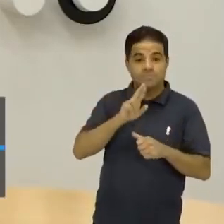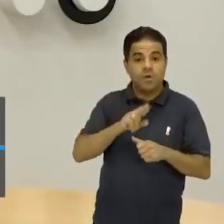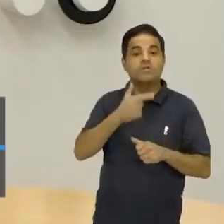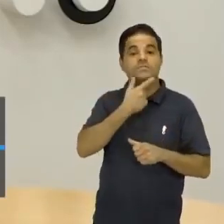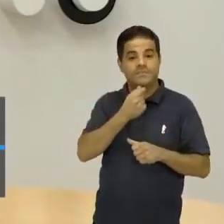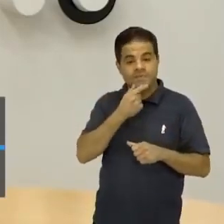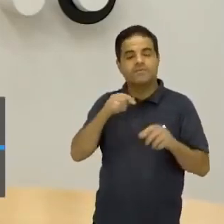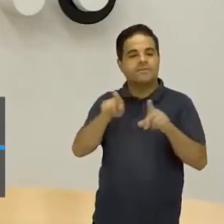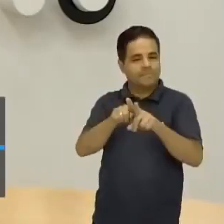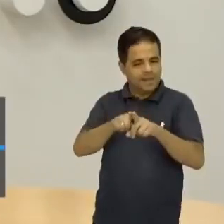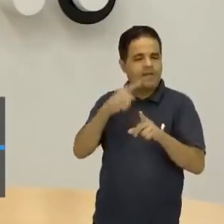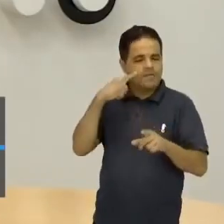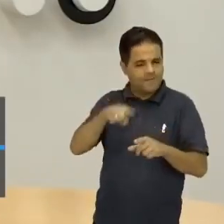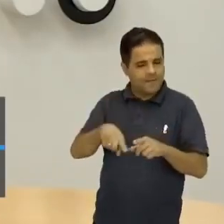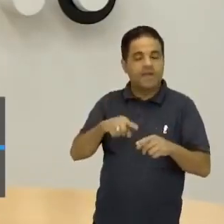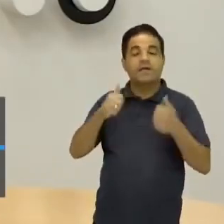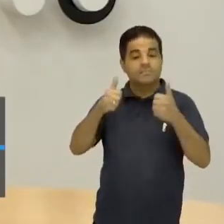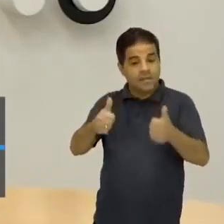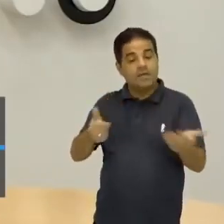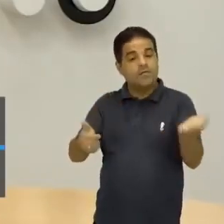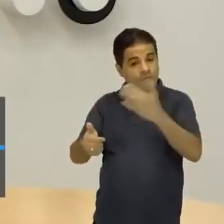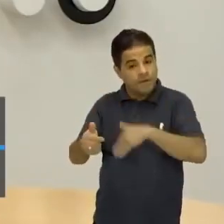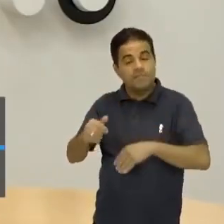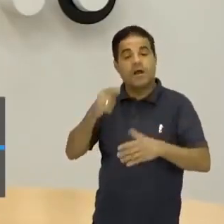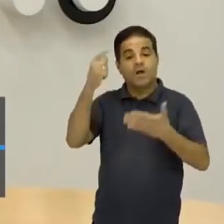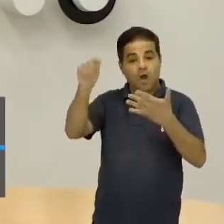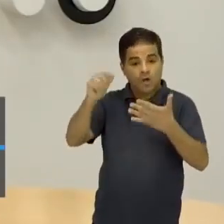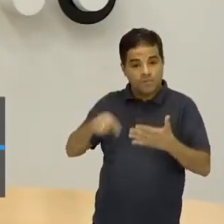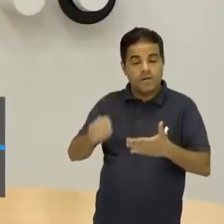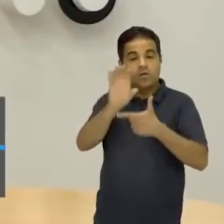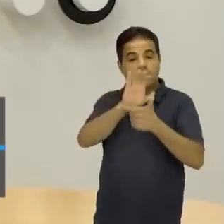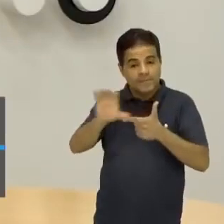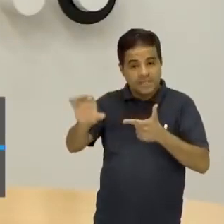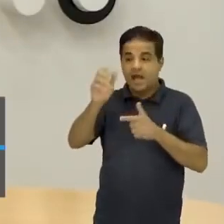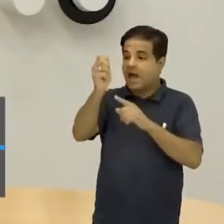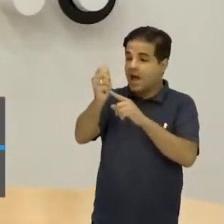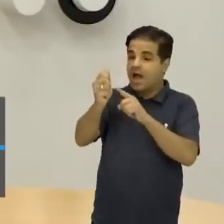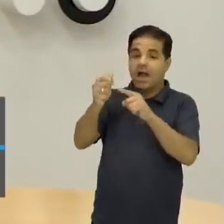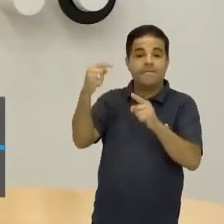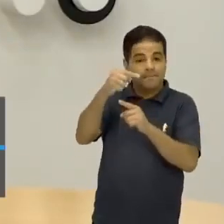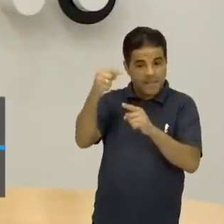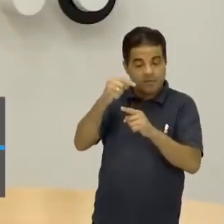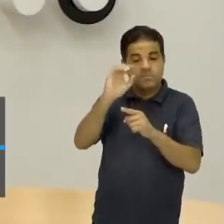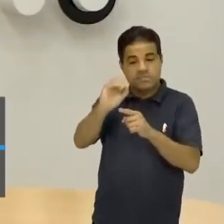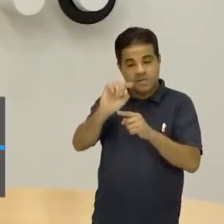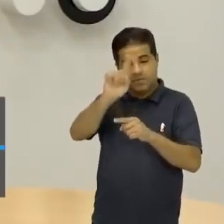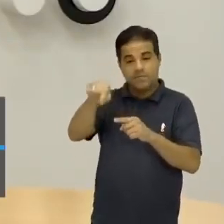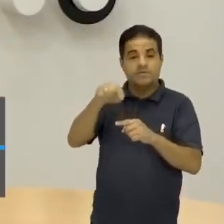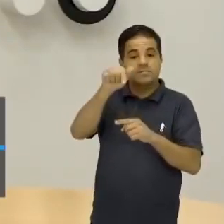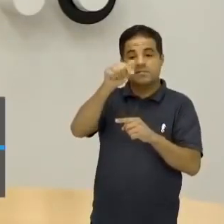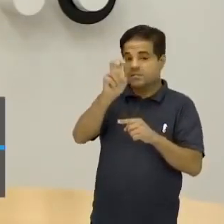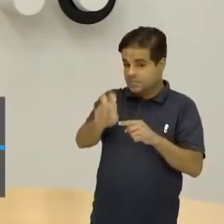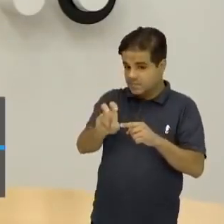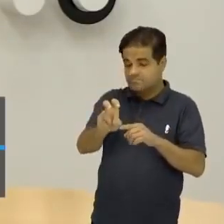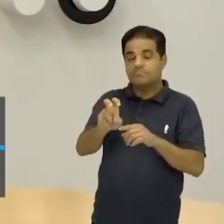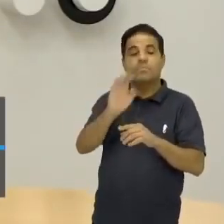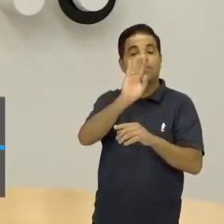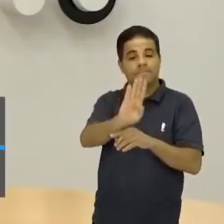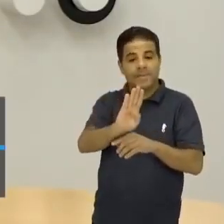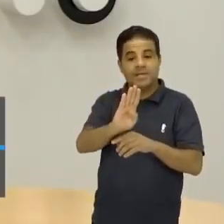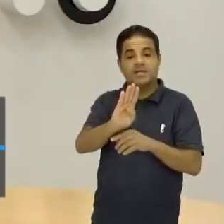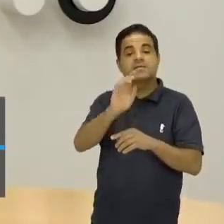menino também, né? Gente, vamos lá conferir. O coeficiente A, menos 0,75, o